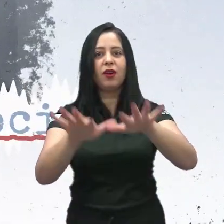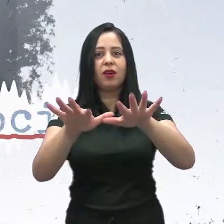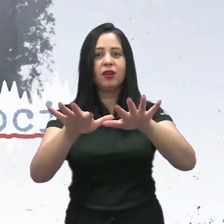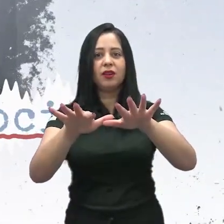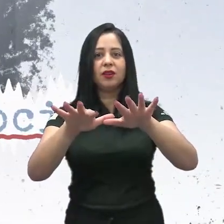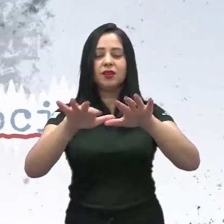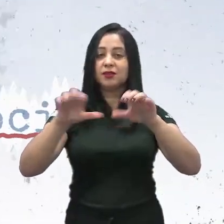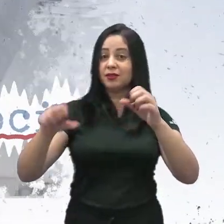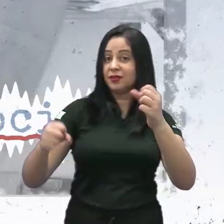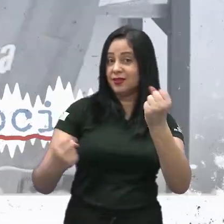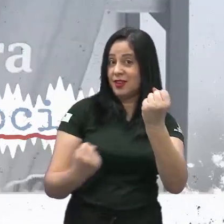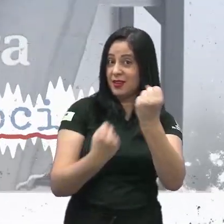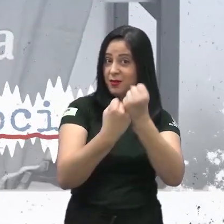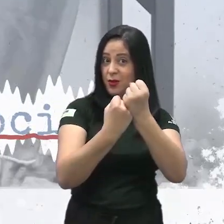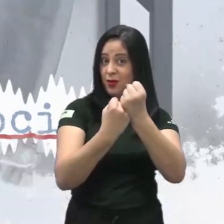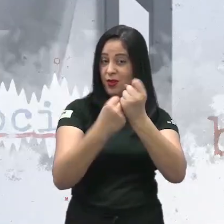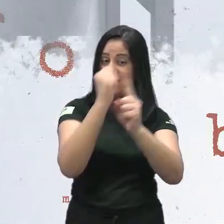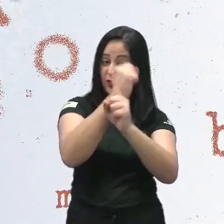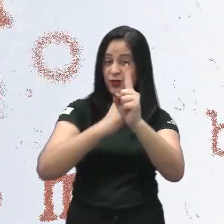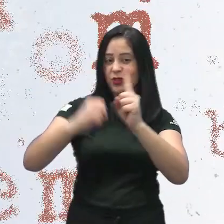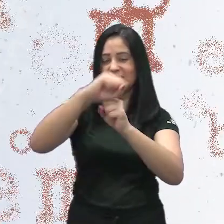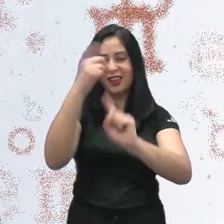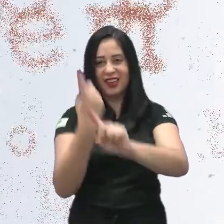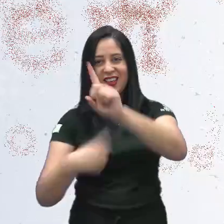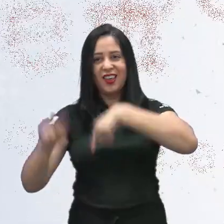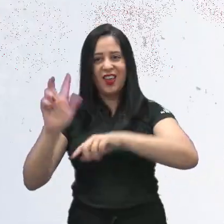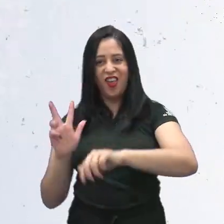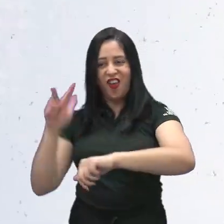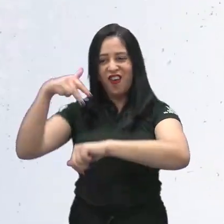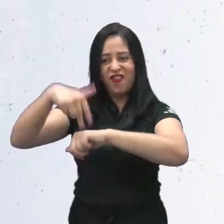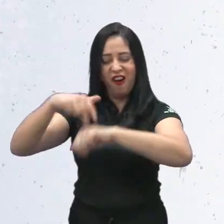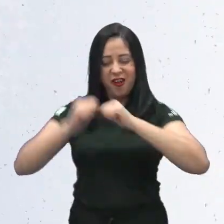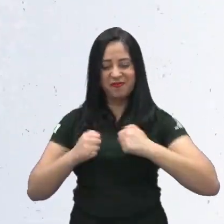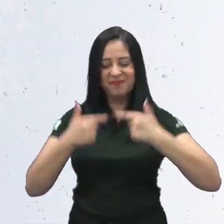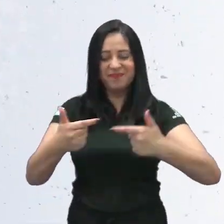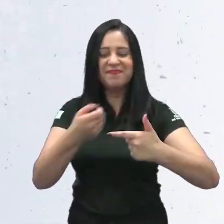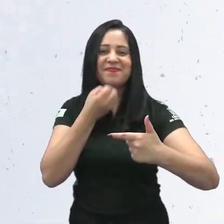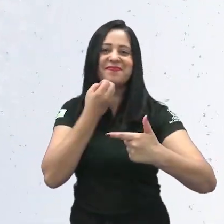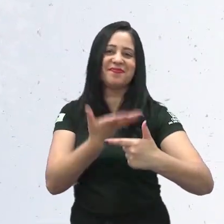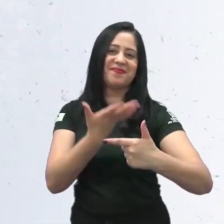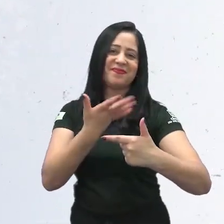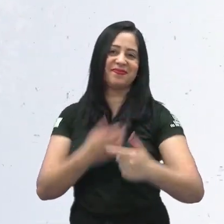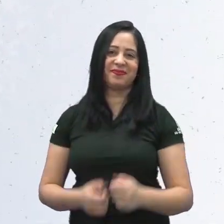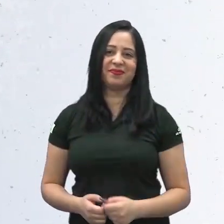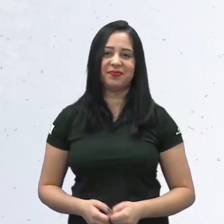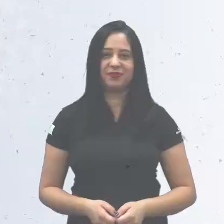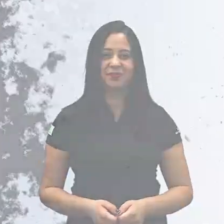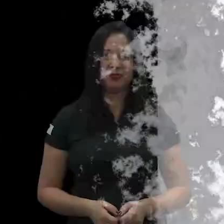próximo. Assistência. Desenvolvimento social. Vozes do Bem.